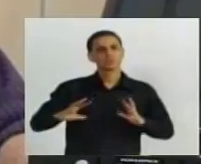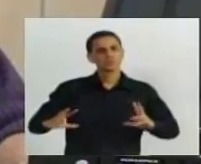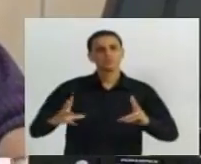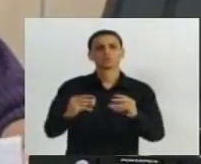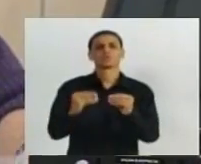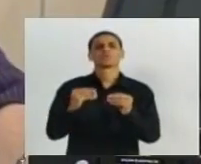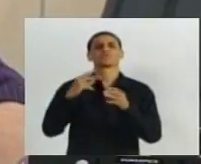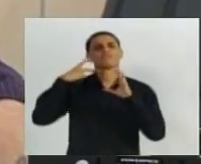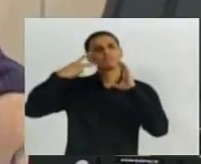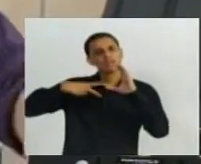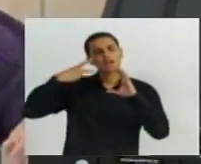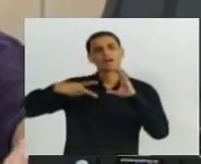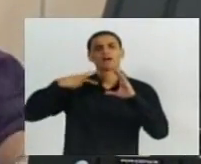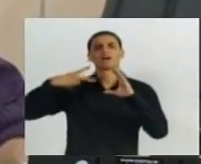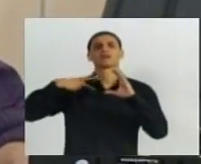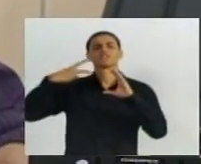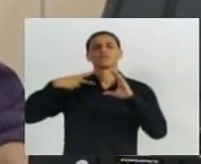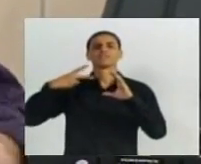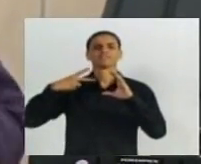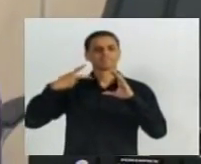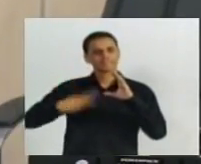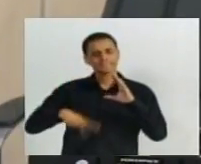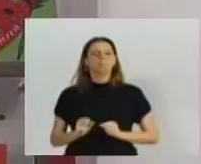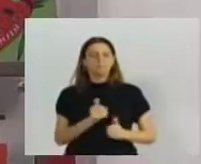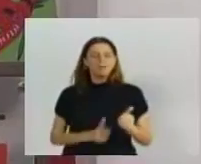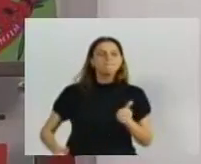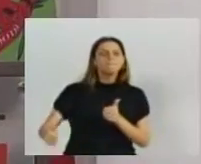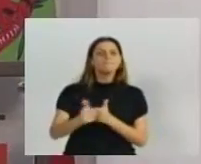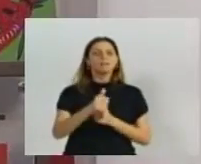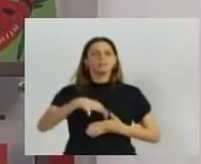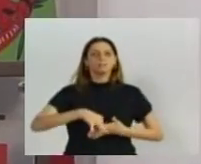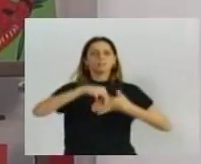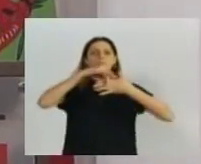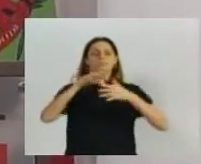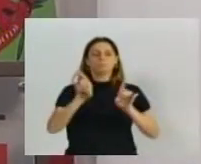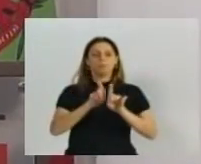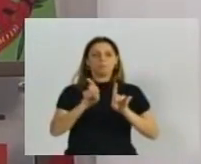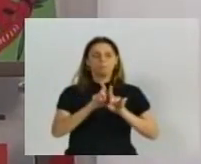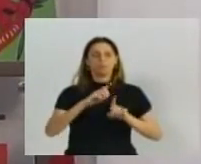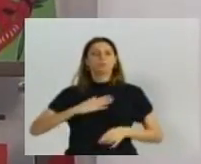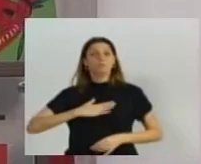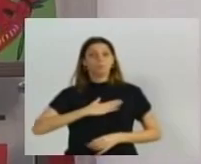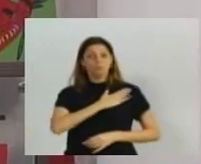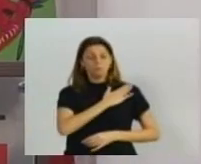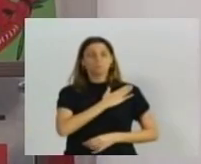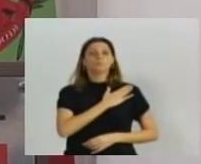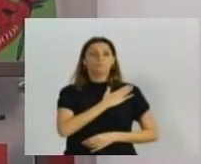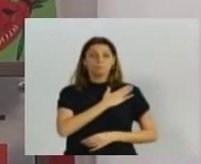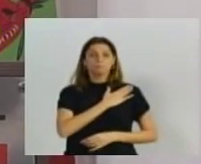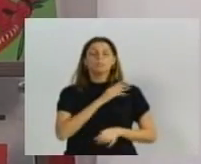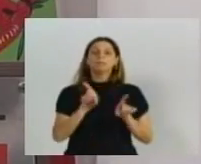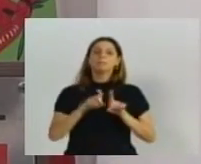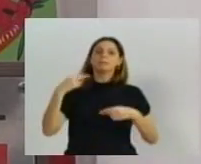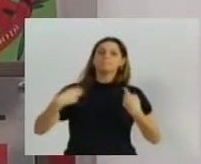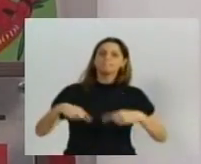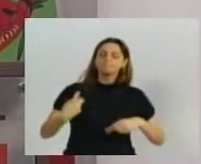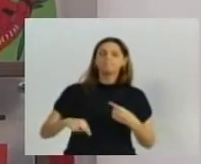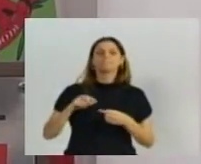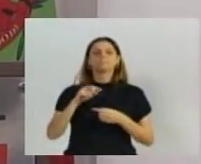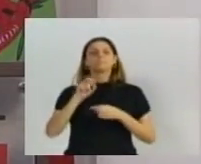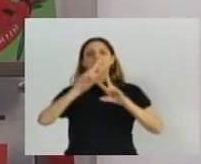fundos para o exercício financeiro de 2016. O líder do governo na Câmara, vereador Robson